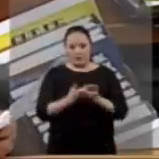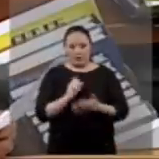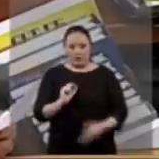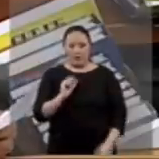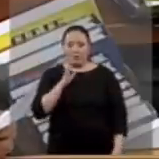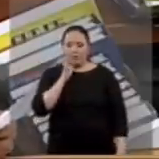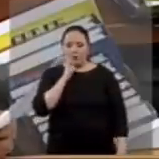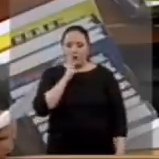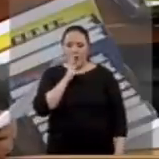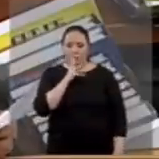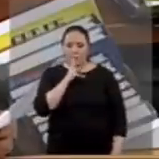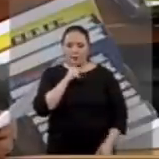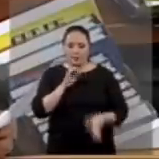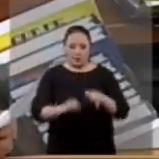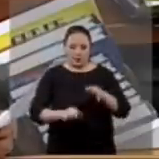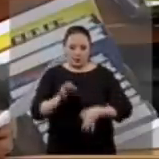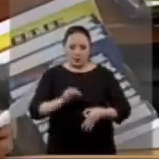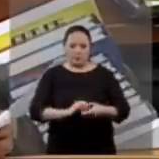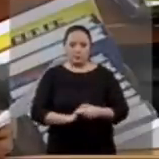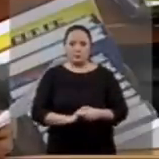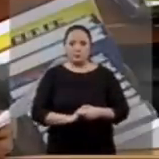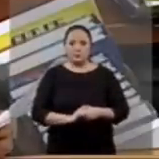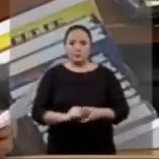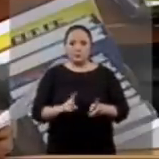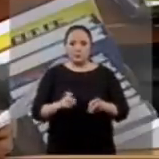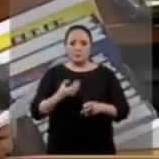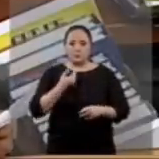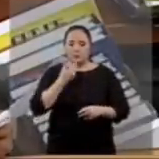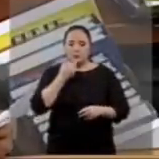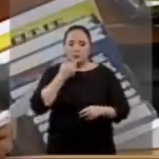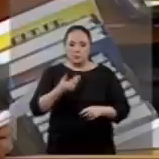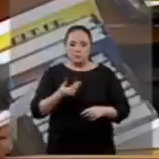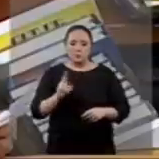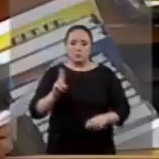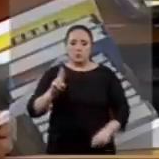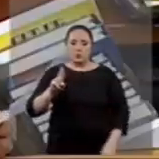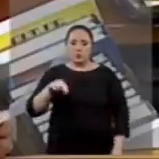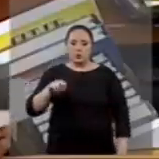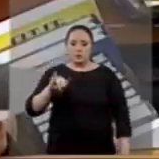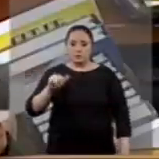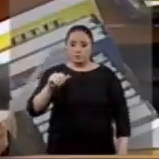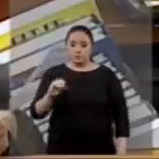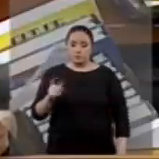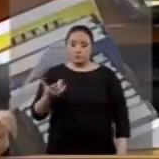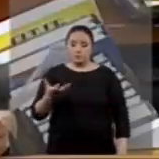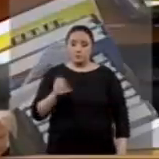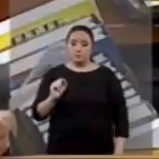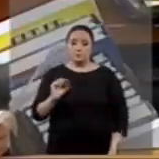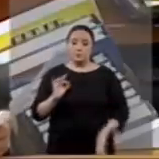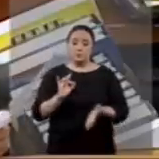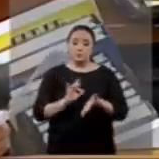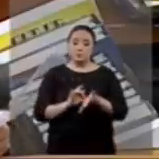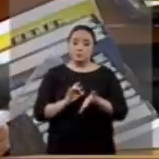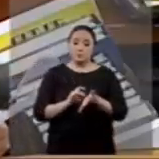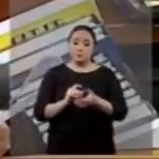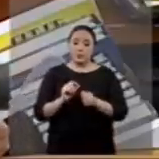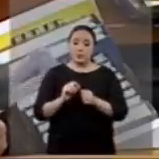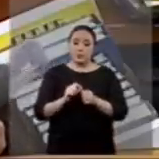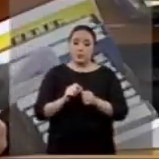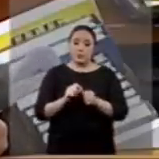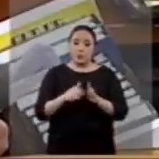justiça. Observe o pedido formulado. A União pretende o implemento de prazo de